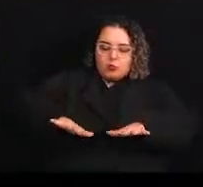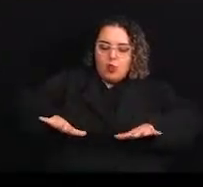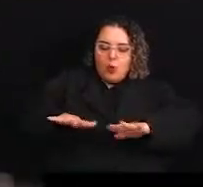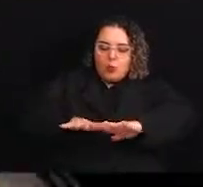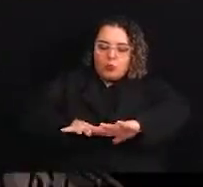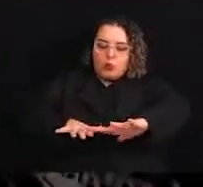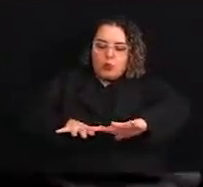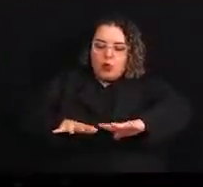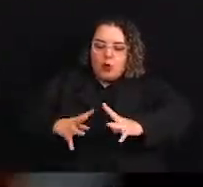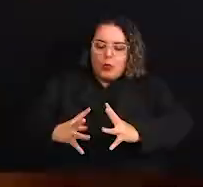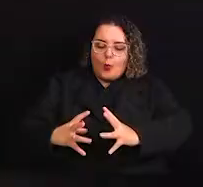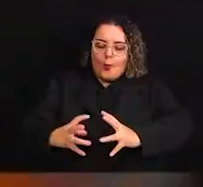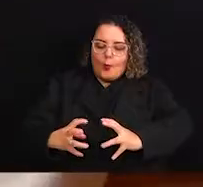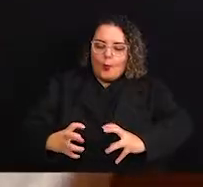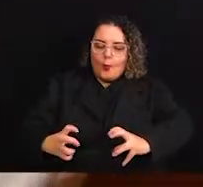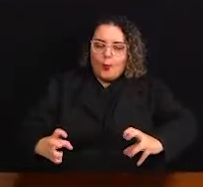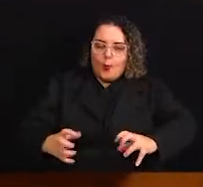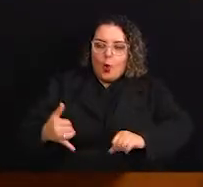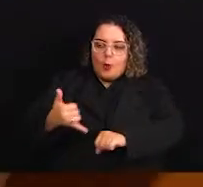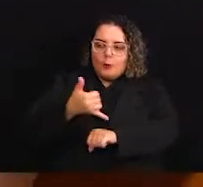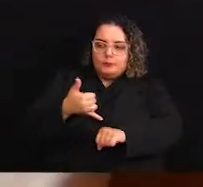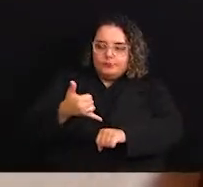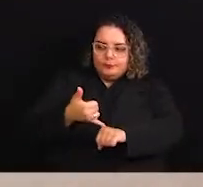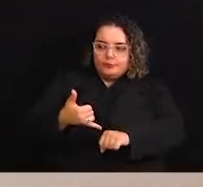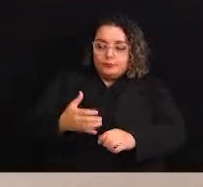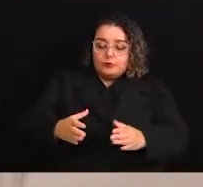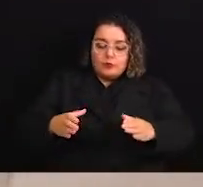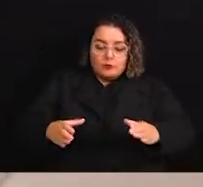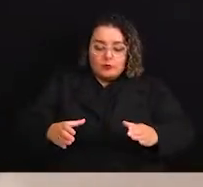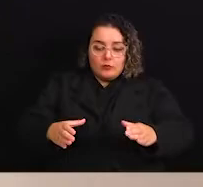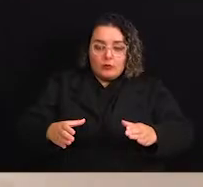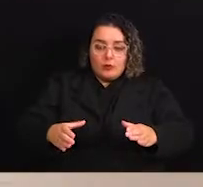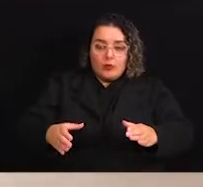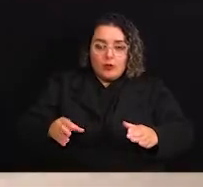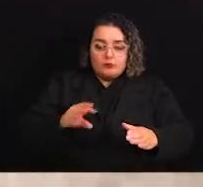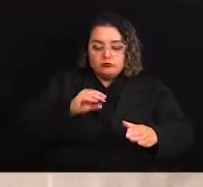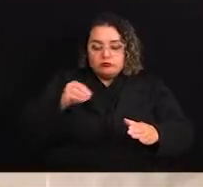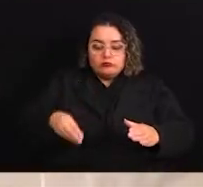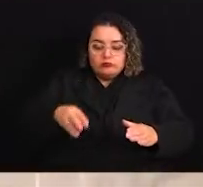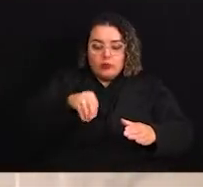E aí vamos finalizar, colocando uma porção em uma travessa.